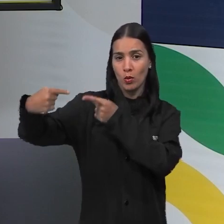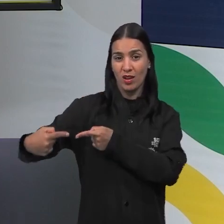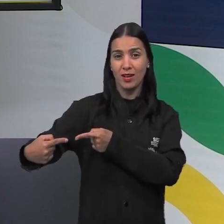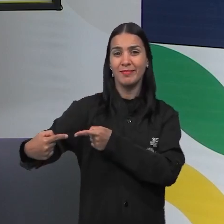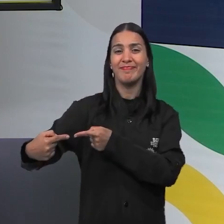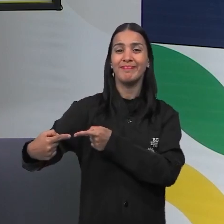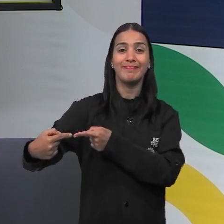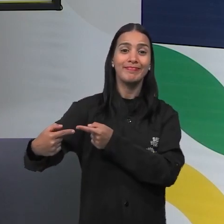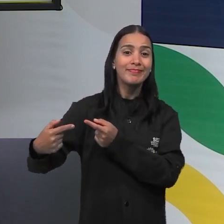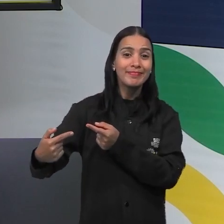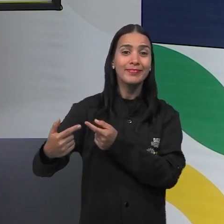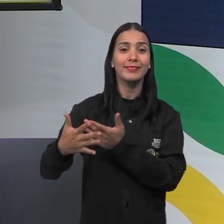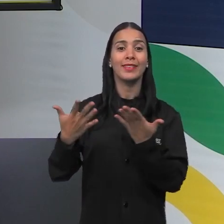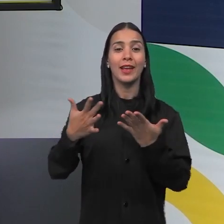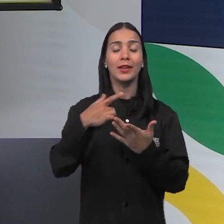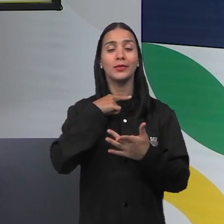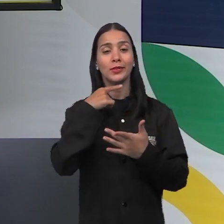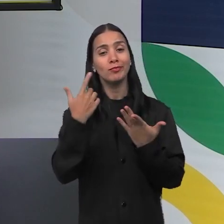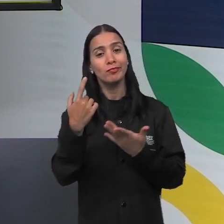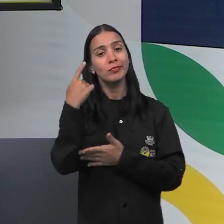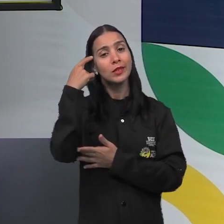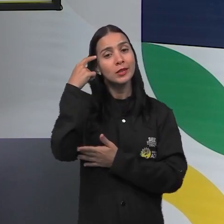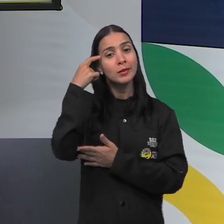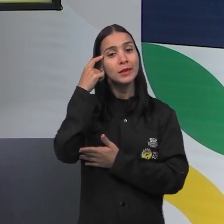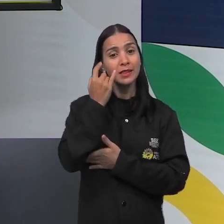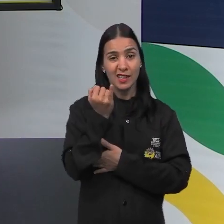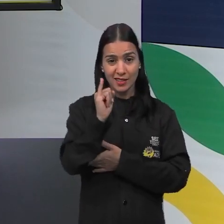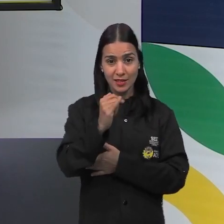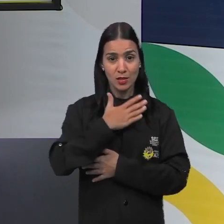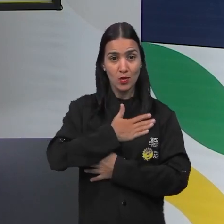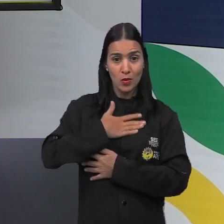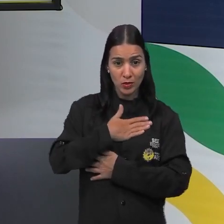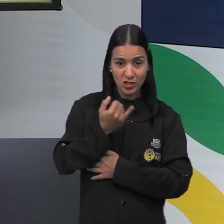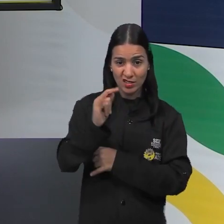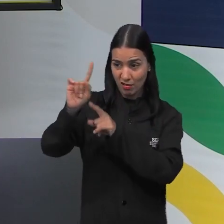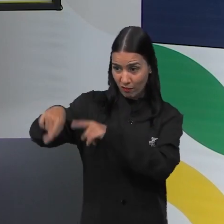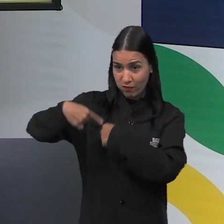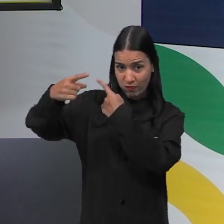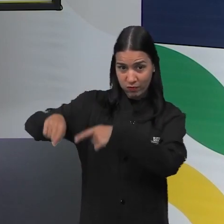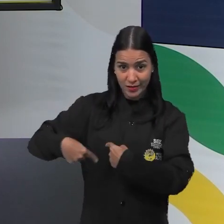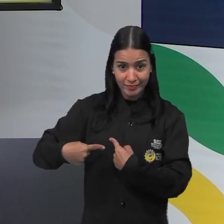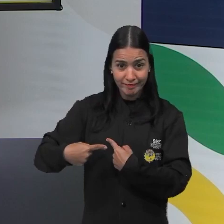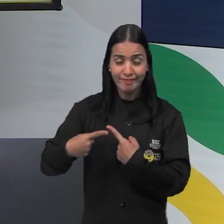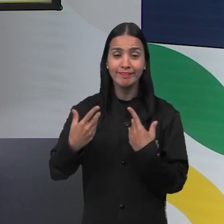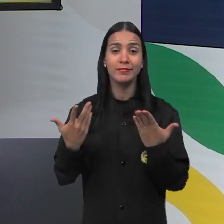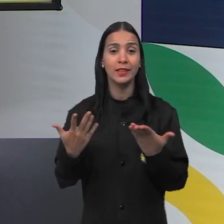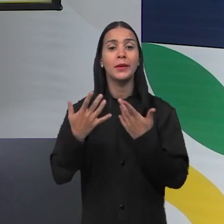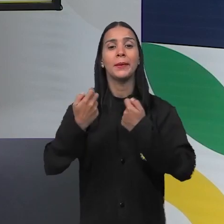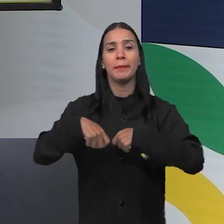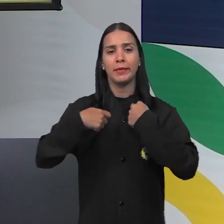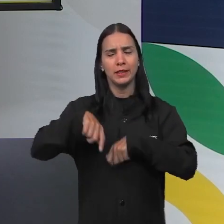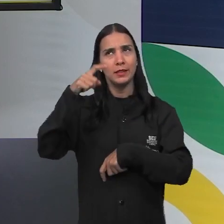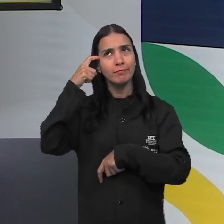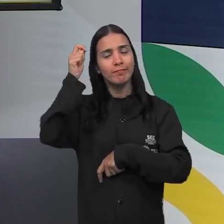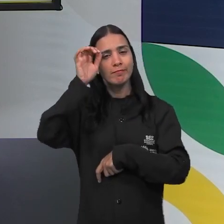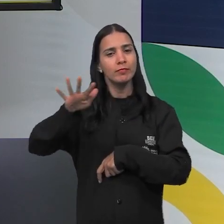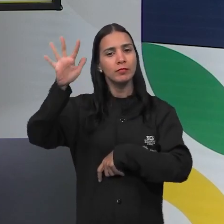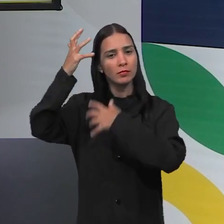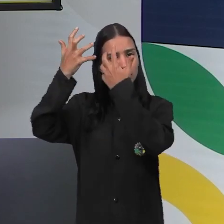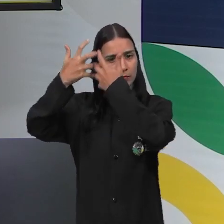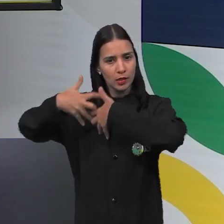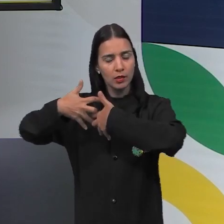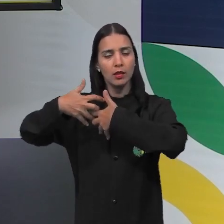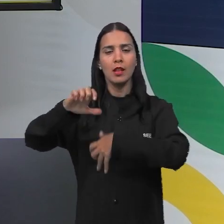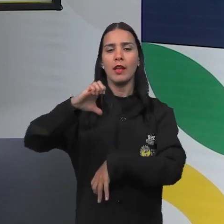gostaria que fizessem isso comigo? Então, é esse pensar, é essa conduta de pensamento ético, reflexão